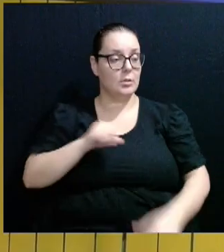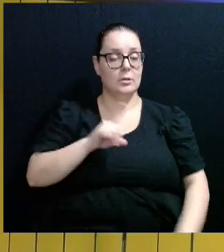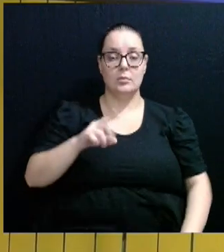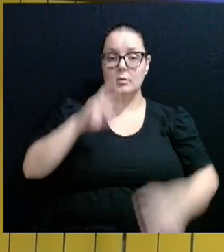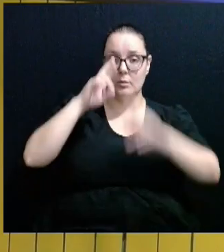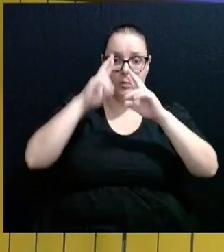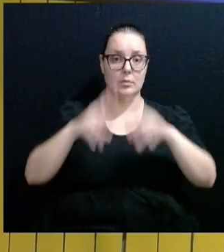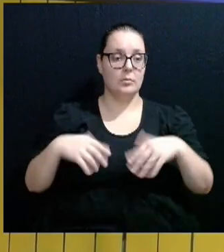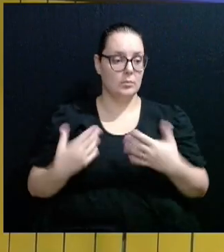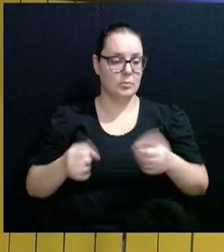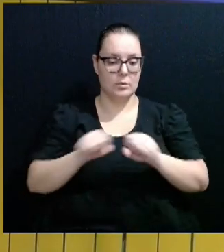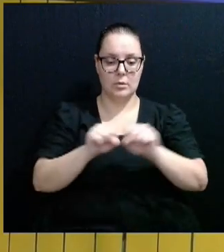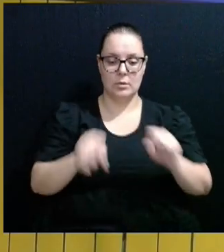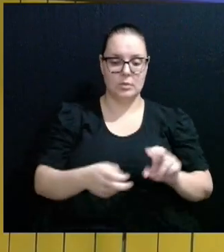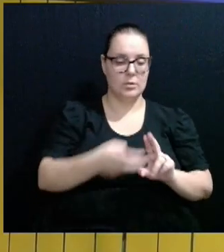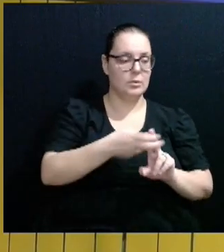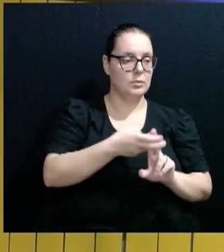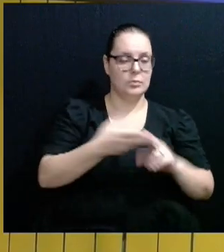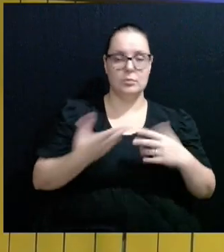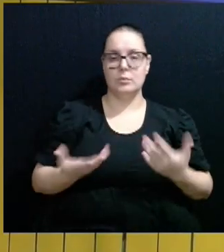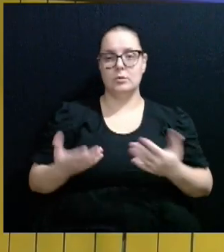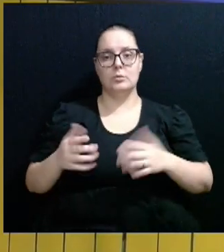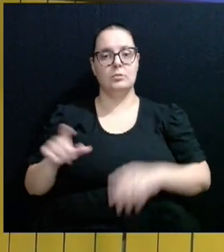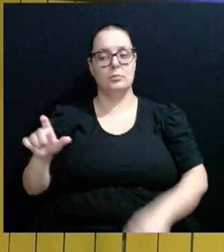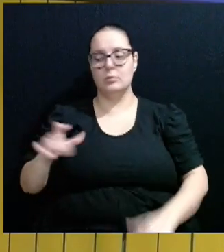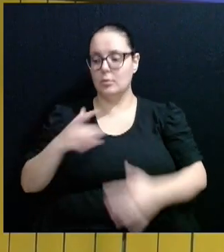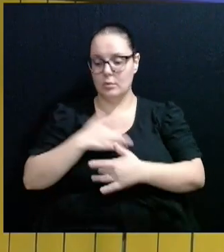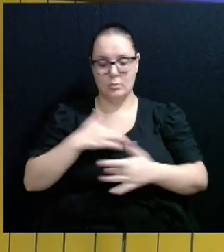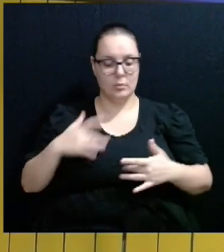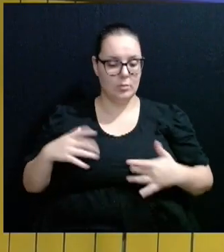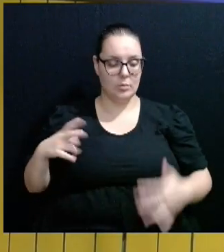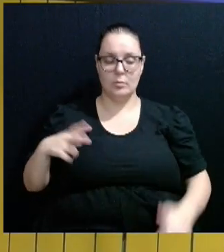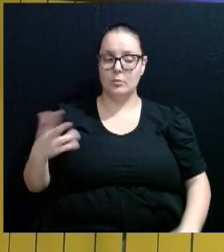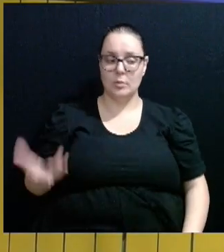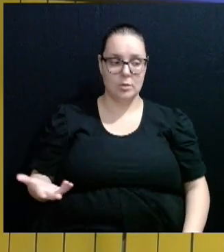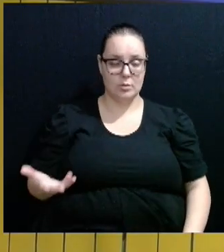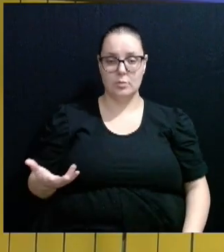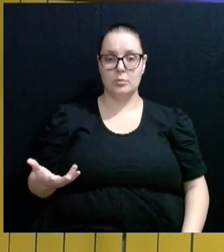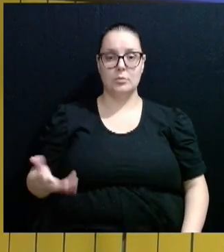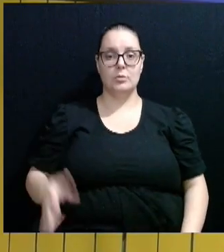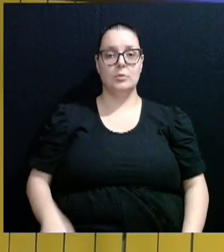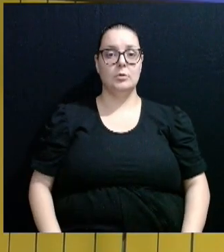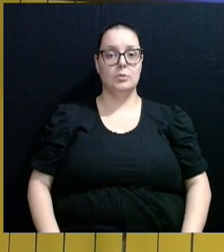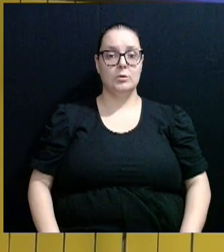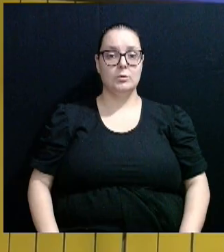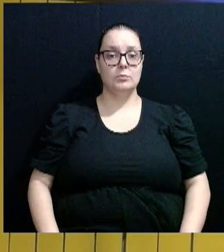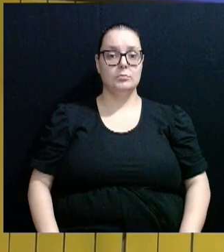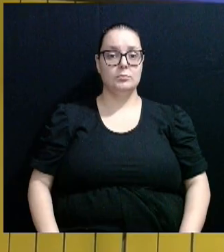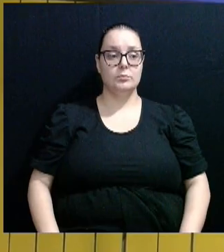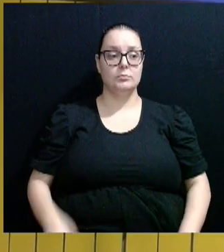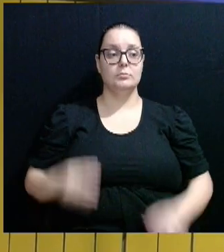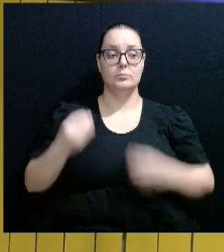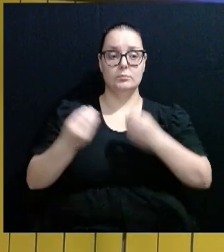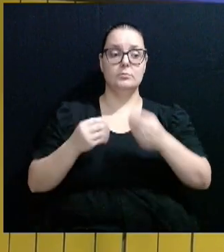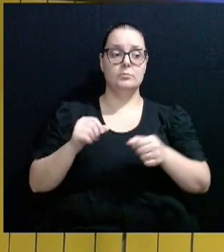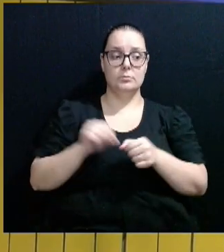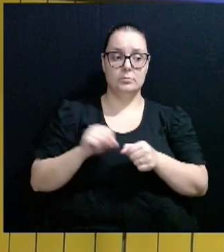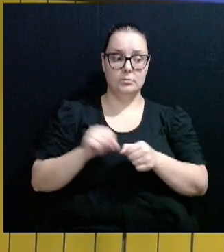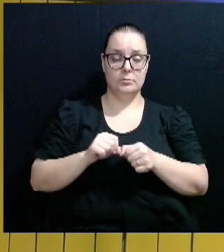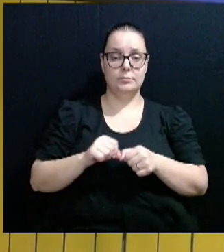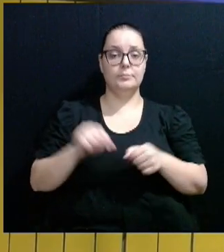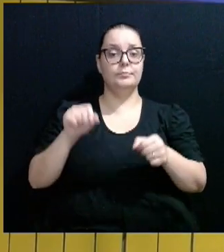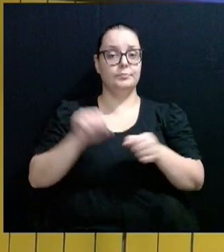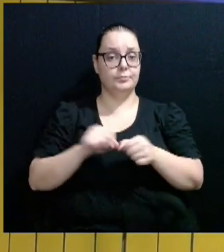seja no Sistema Único de Saúde, seja no atendimento particular, no plano de saúde. Como a gente faz para poder fazer